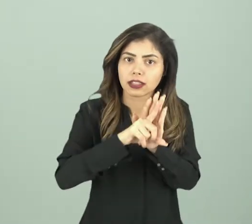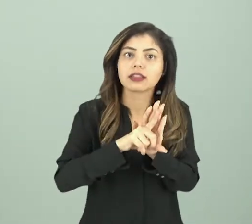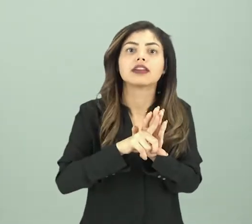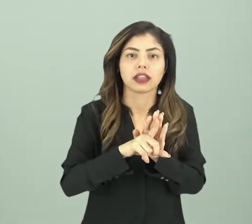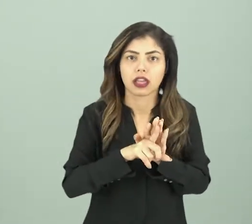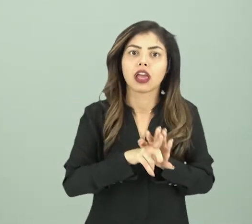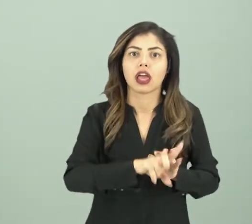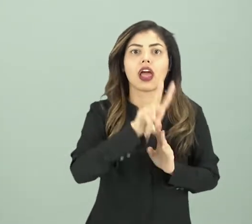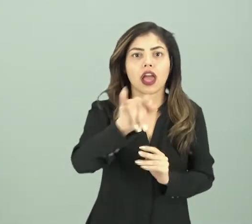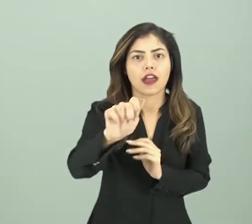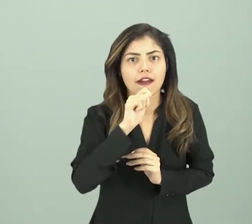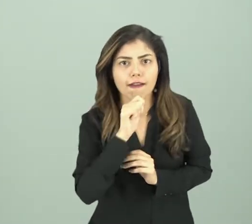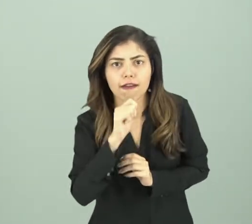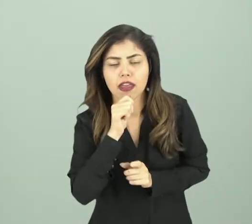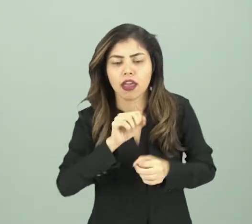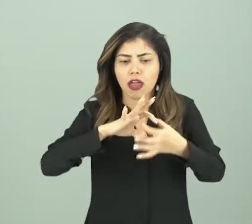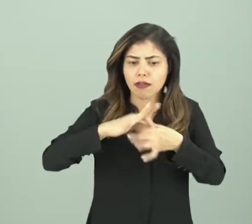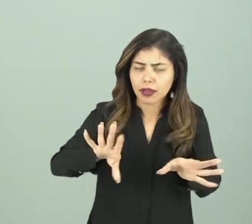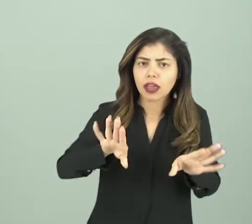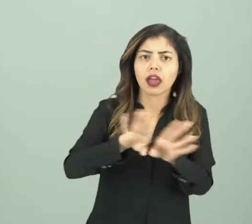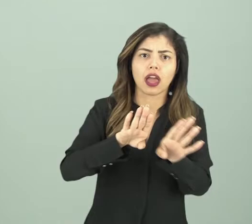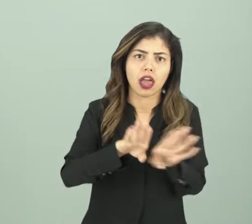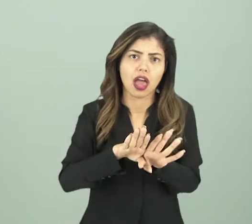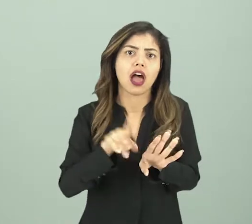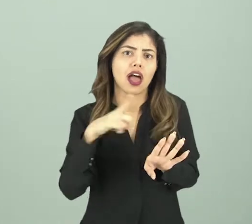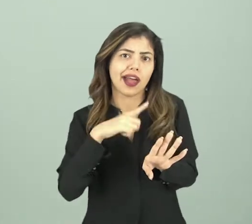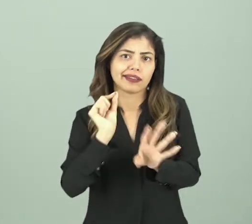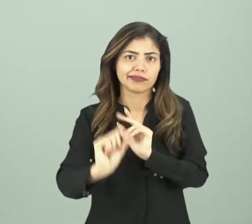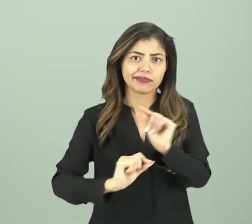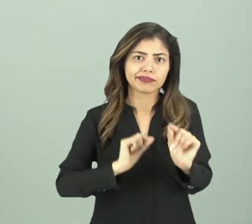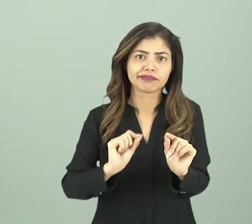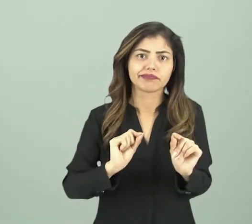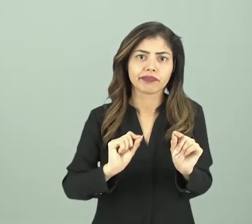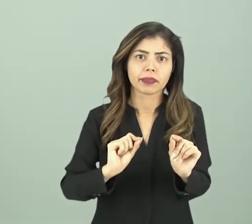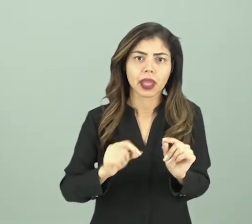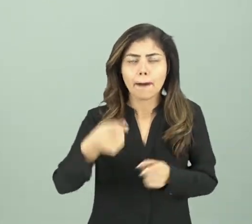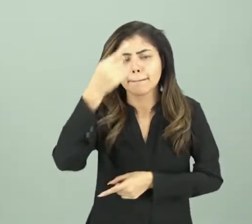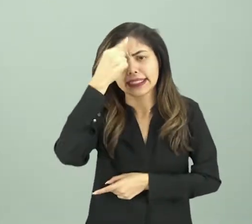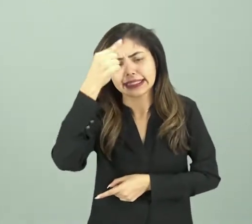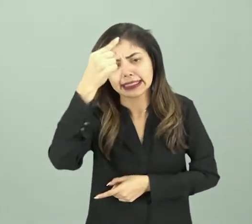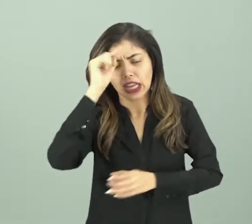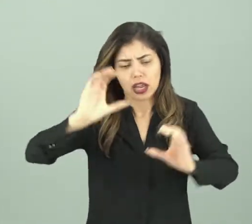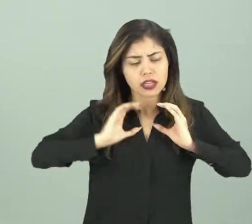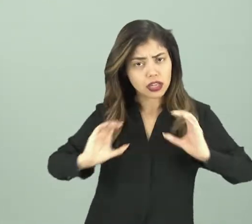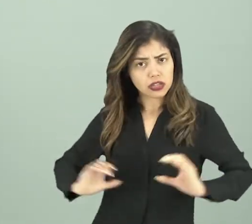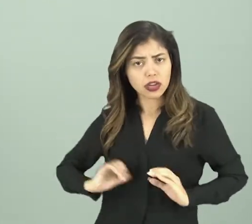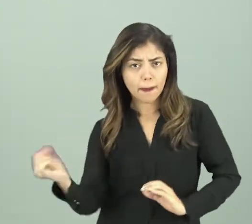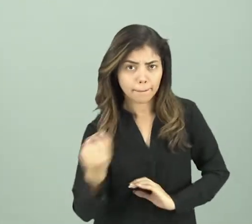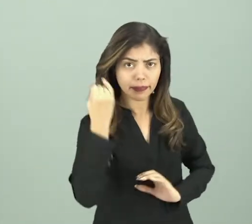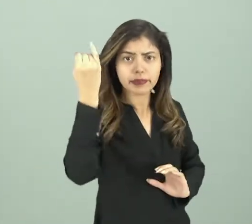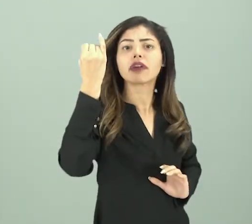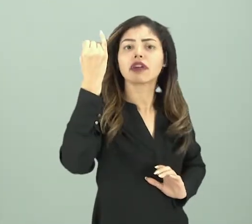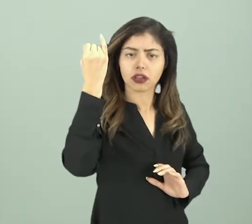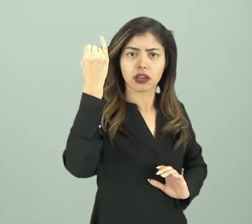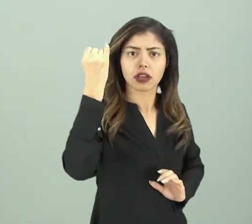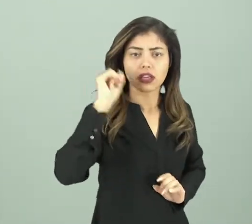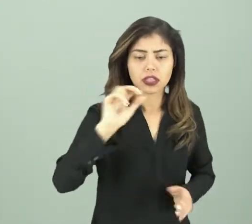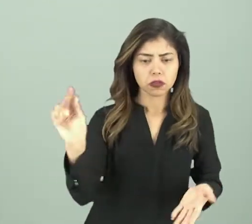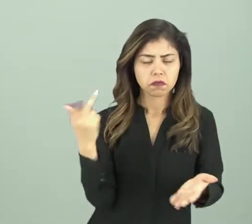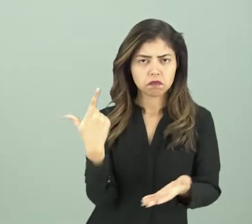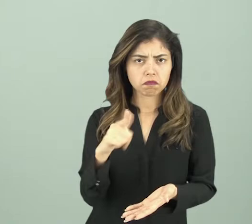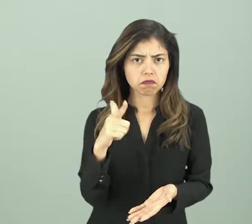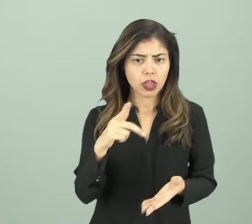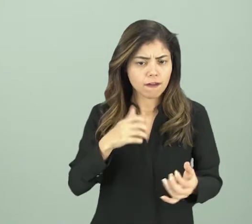verdadeira, ela tem que eliminar a injustiça. Nós não podemos pensar numa cidadania autêntica sem uma